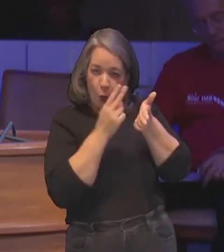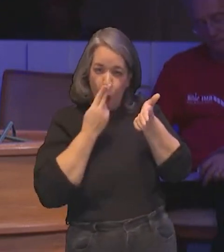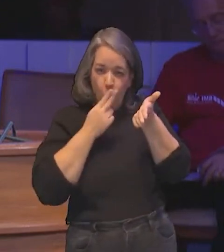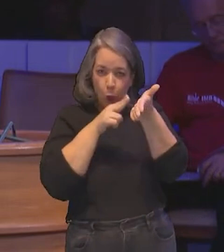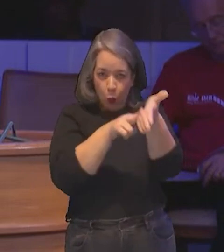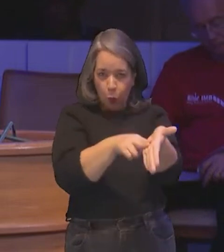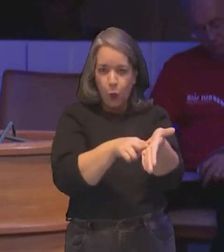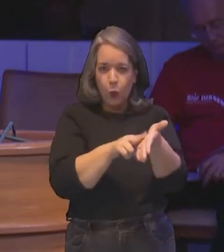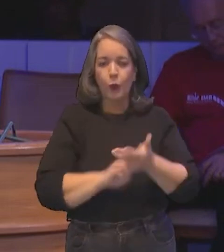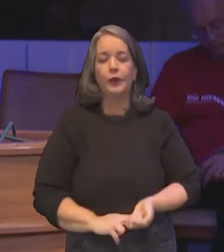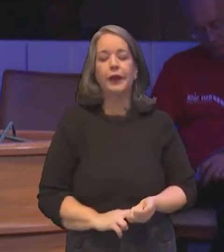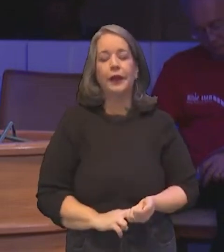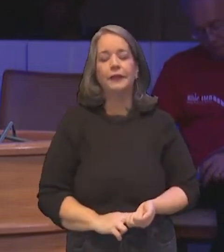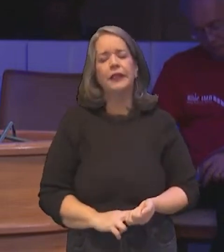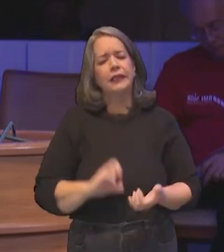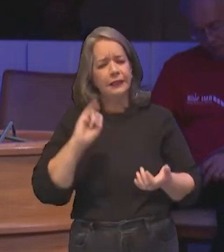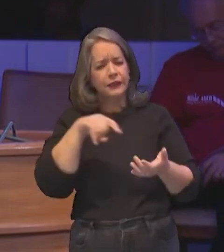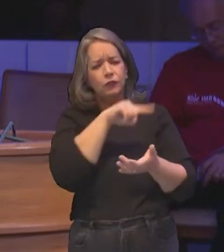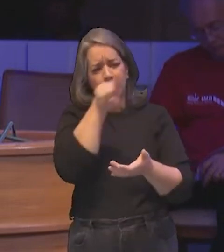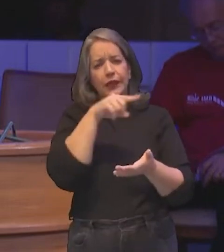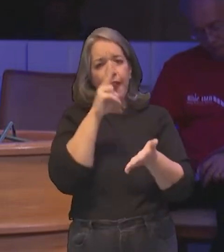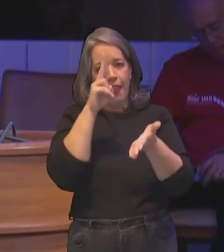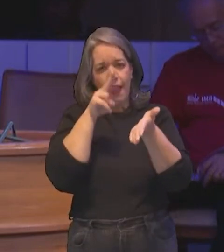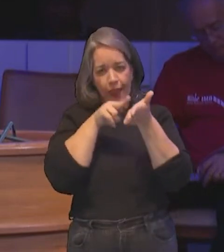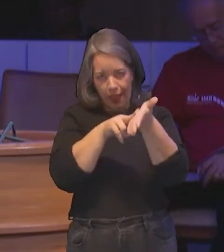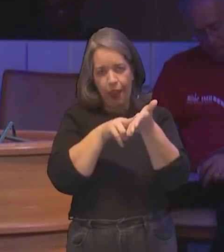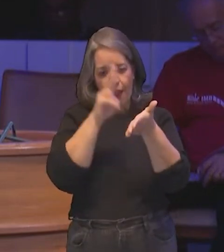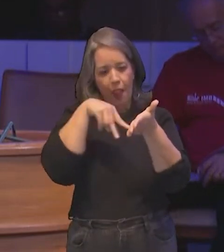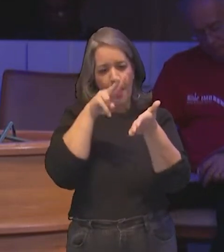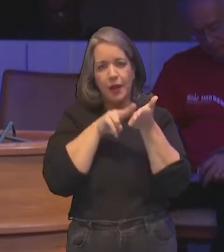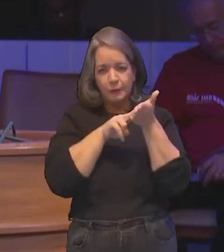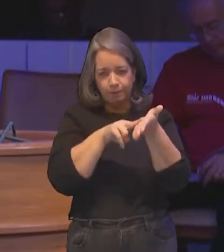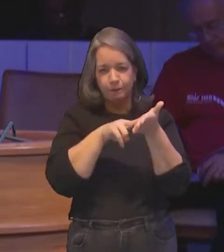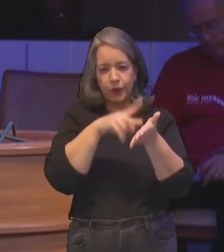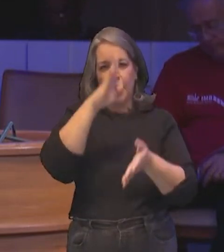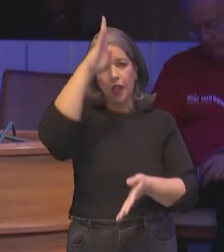vocês lerem a carta de Romanos, vocês vão ver que é uma extensa